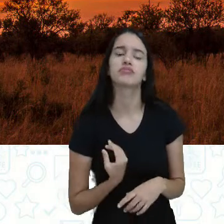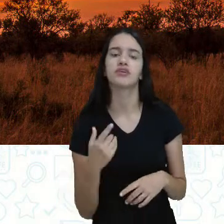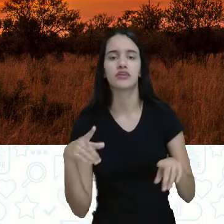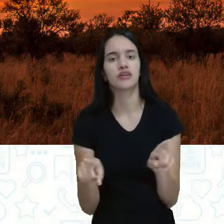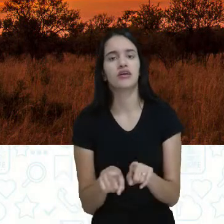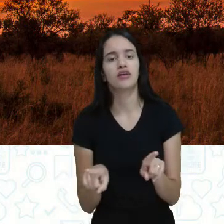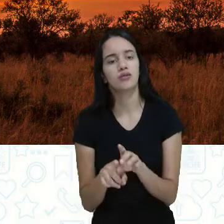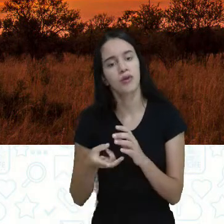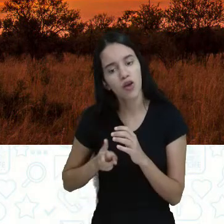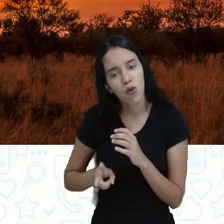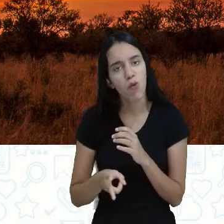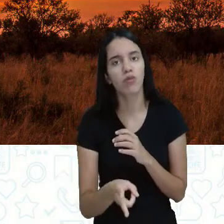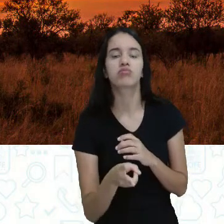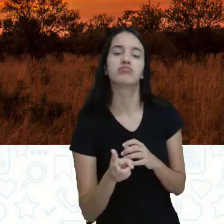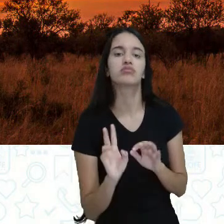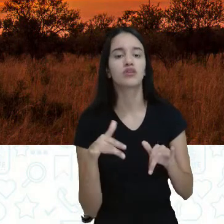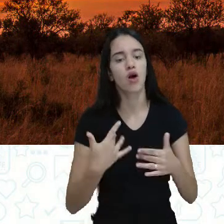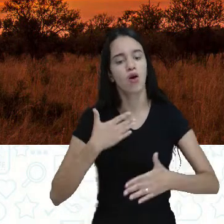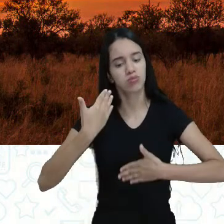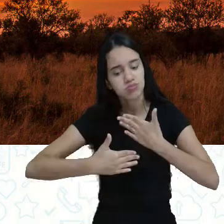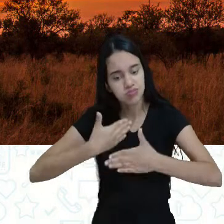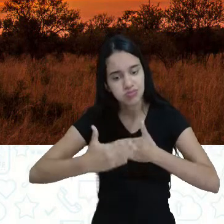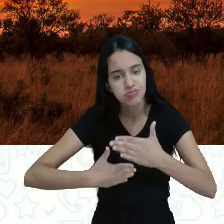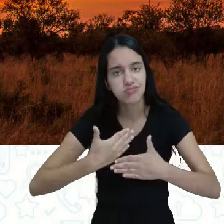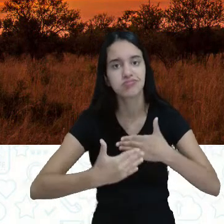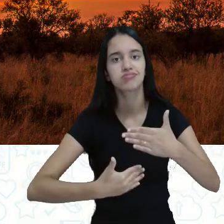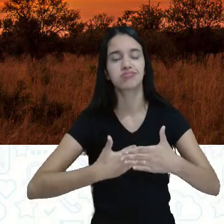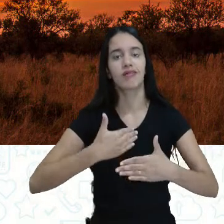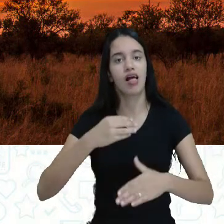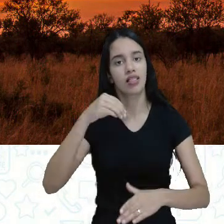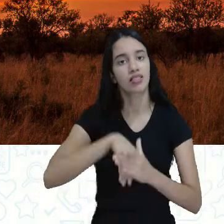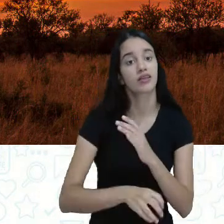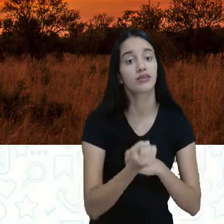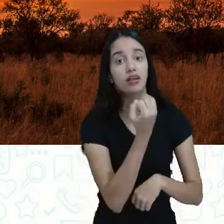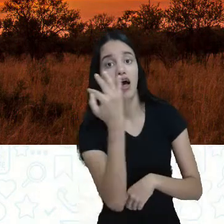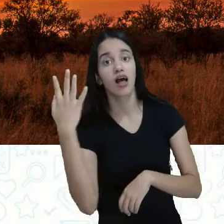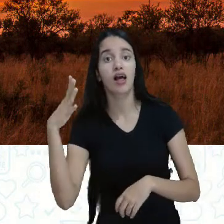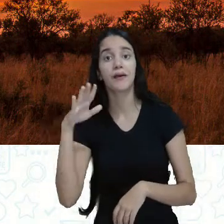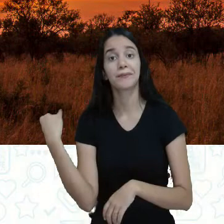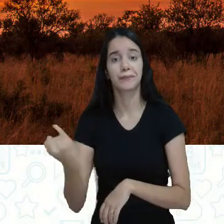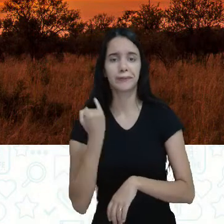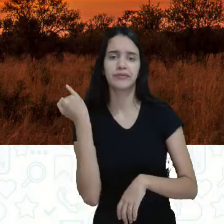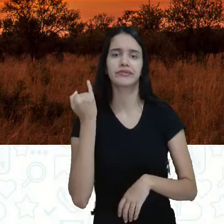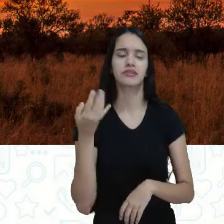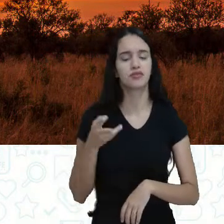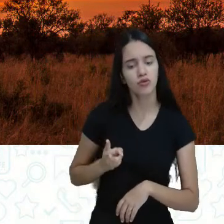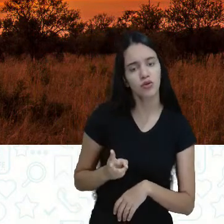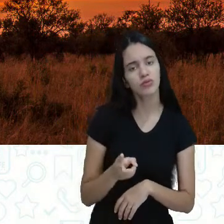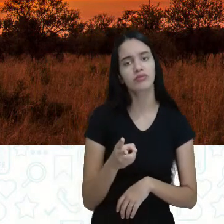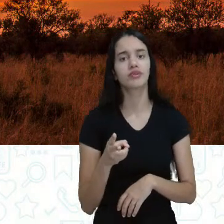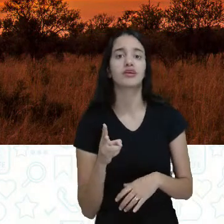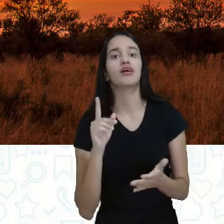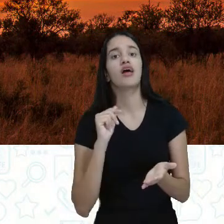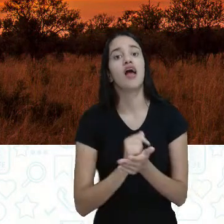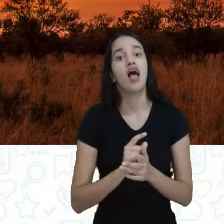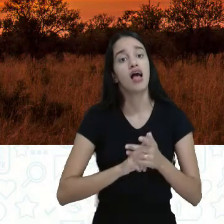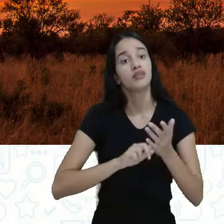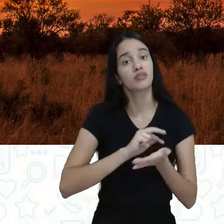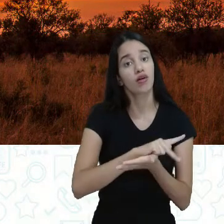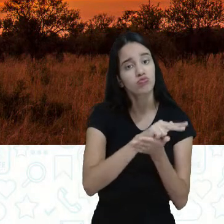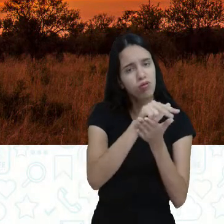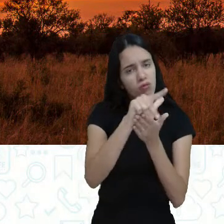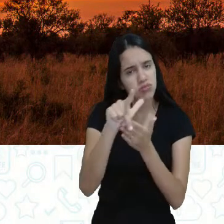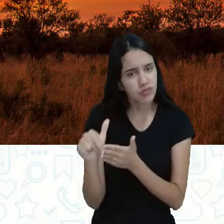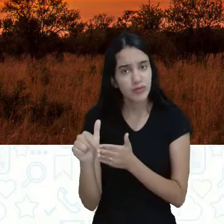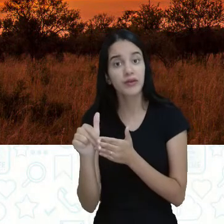ela continuar o seu ciclo na natureza, é importante manter essa diversidade